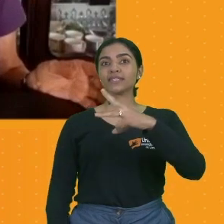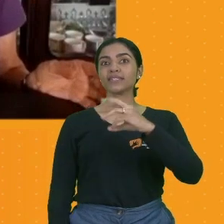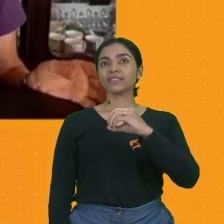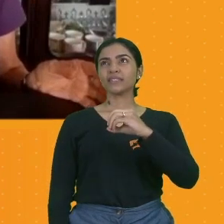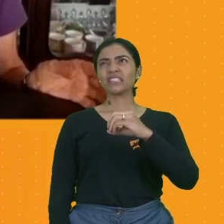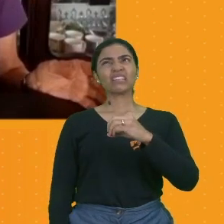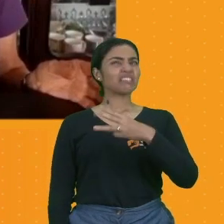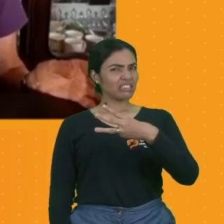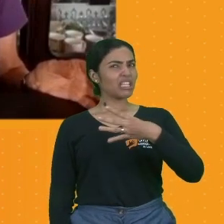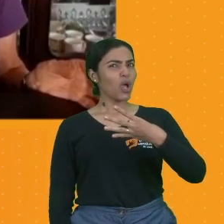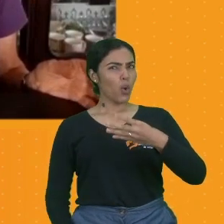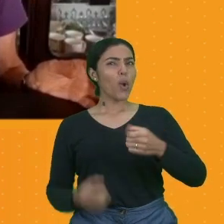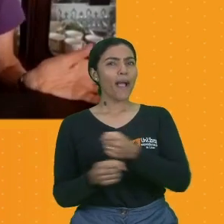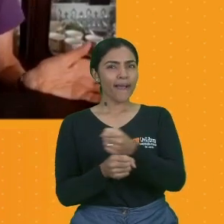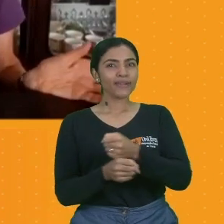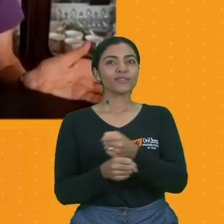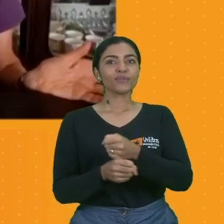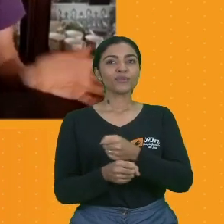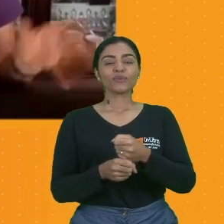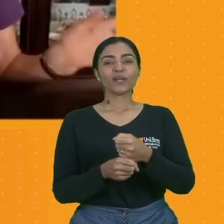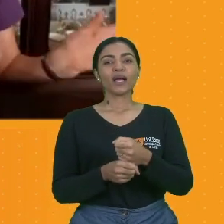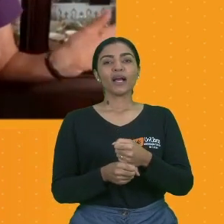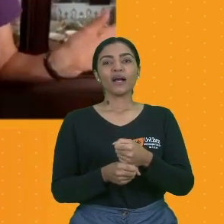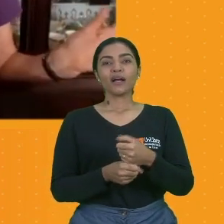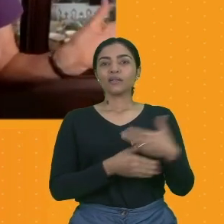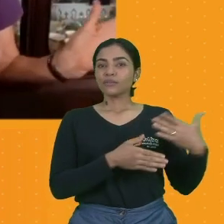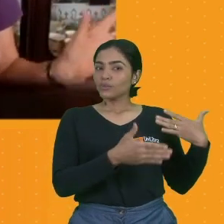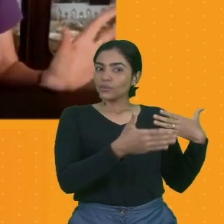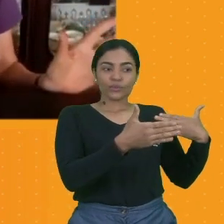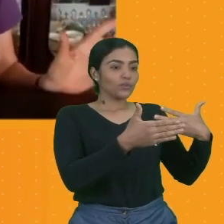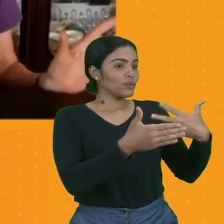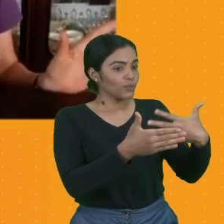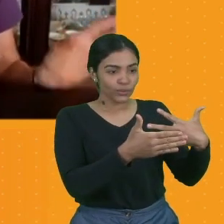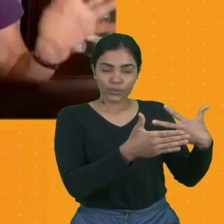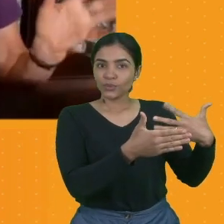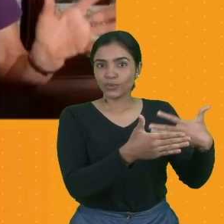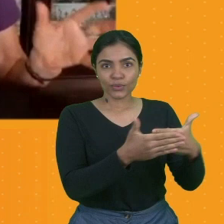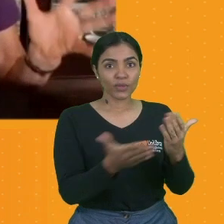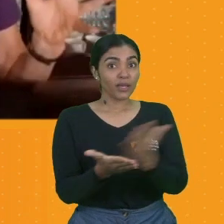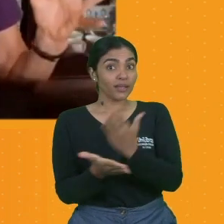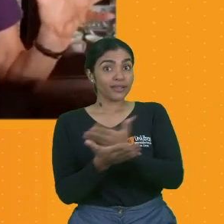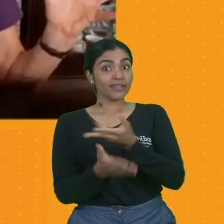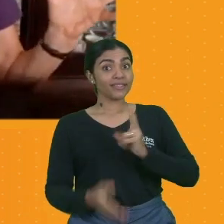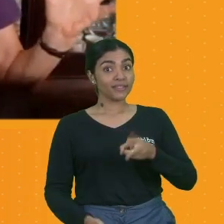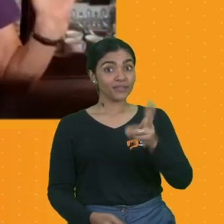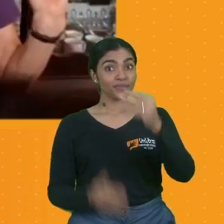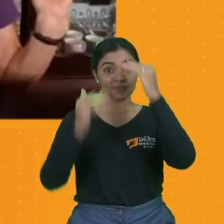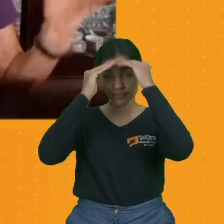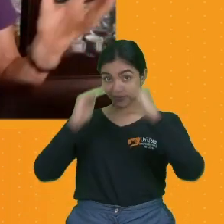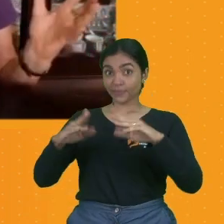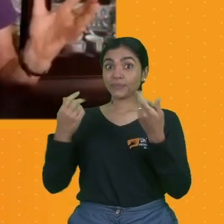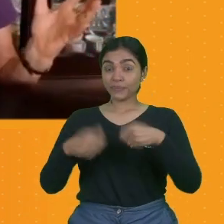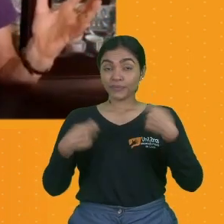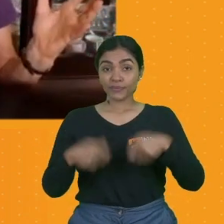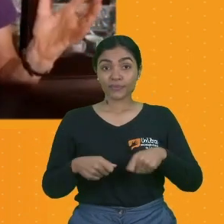34 bem-vindo bem-vindo ir aí ainda tem mas agora